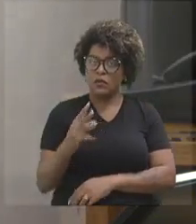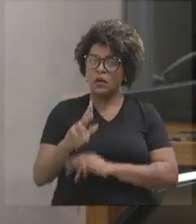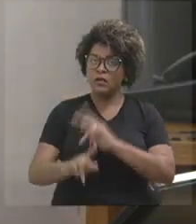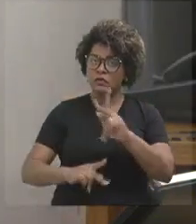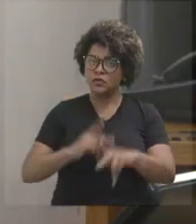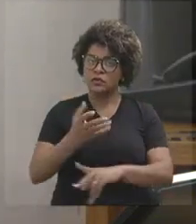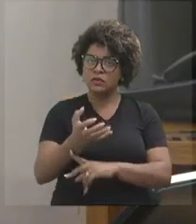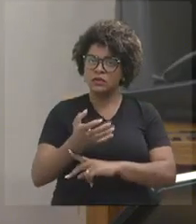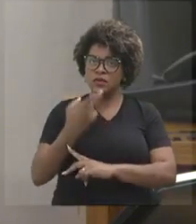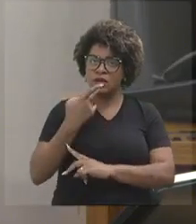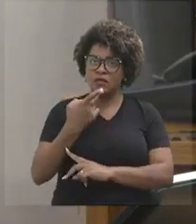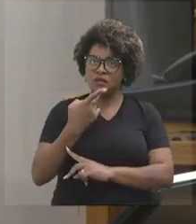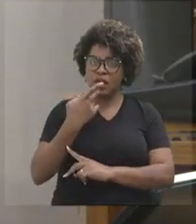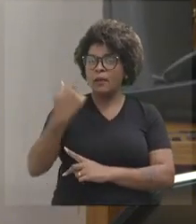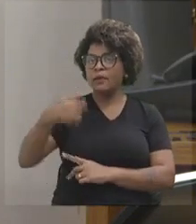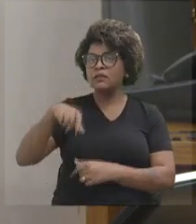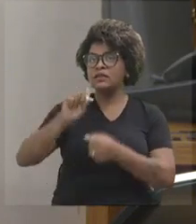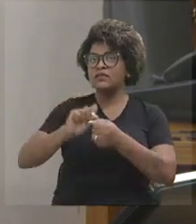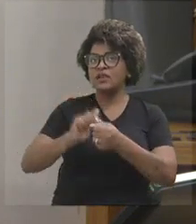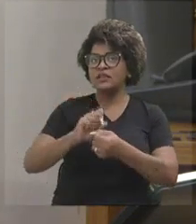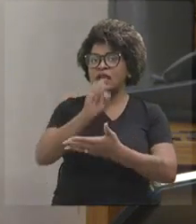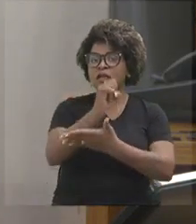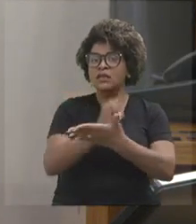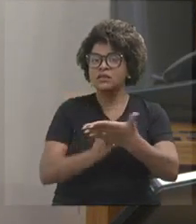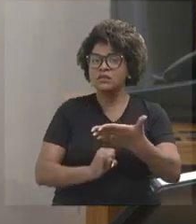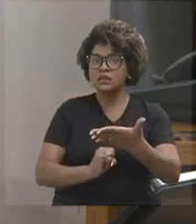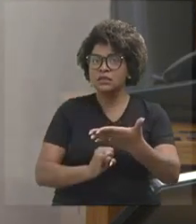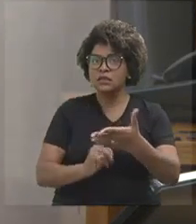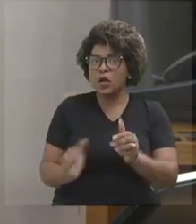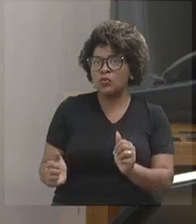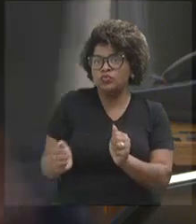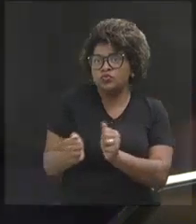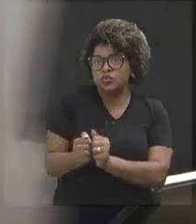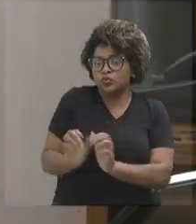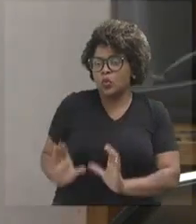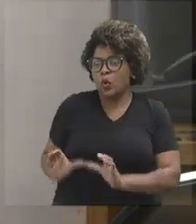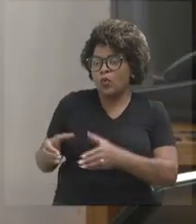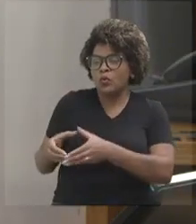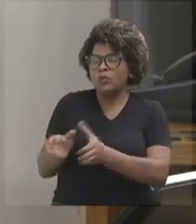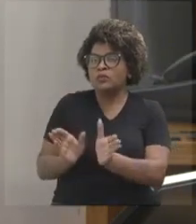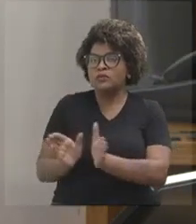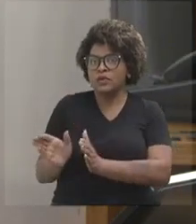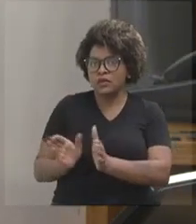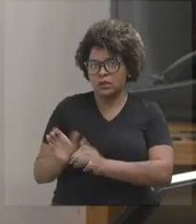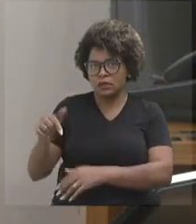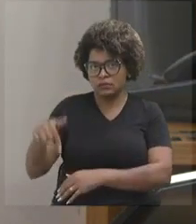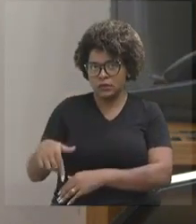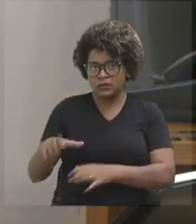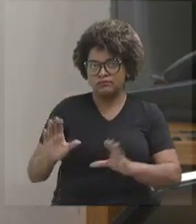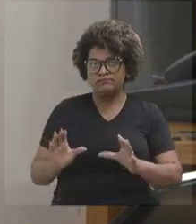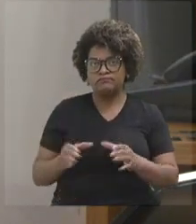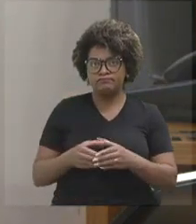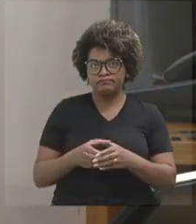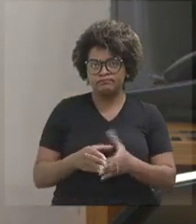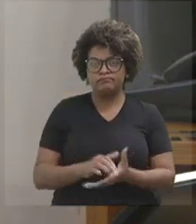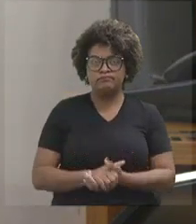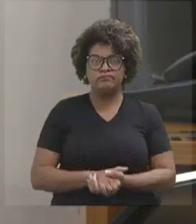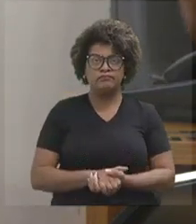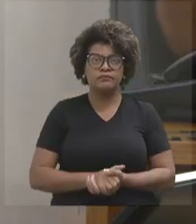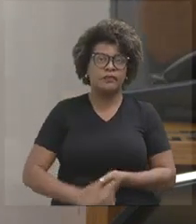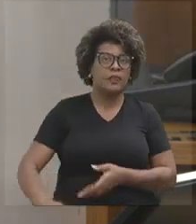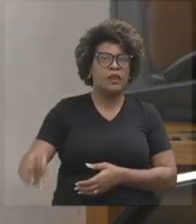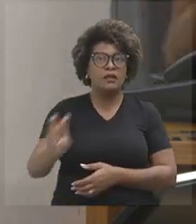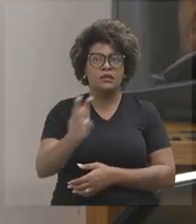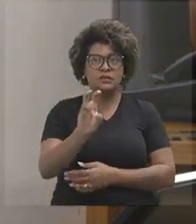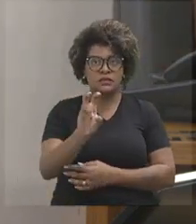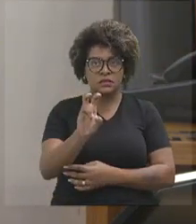palavra devem se inscrever pessoalmente junto à assessoria da comissão. Cinco, cada parlamentar poderá